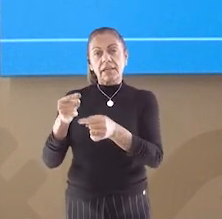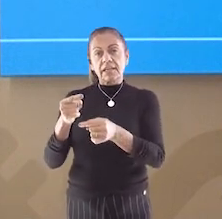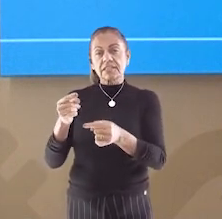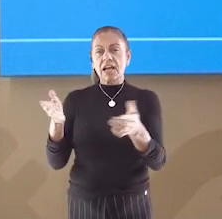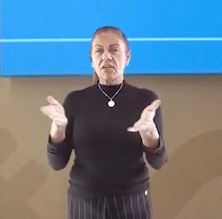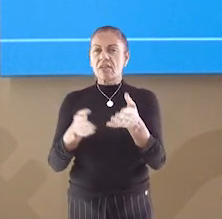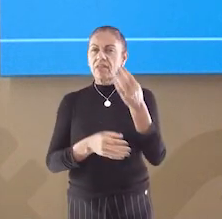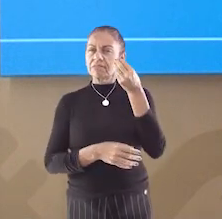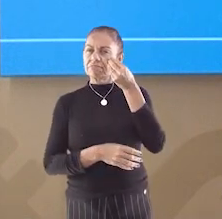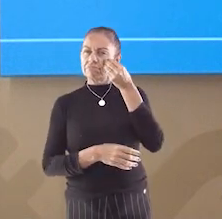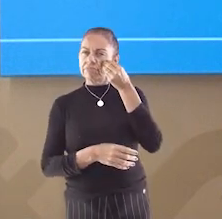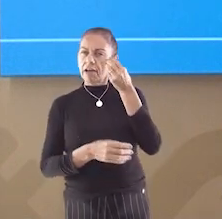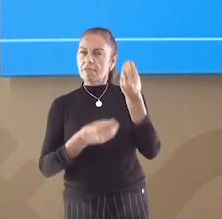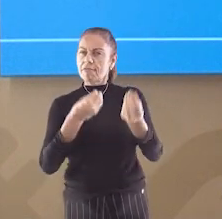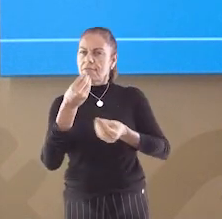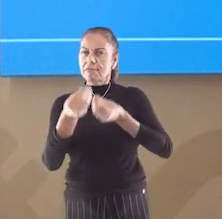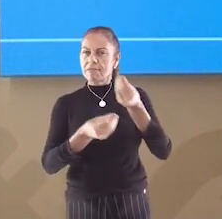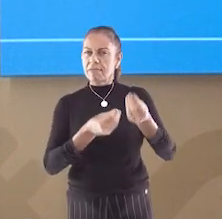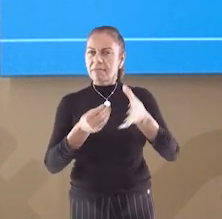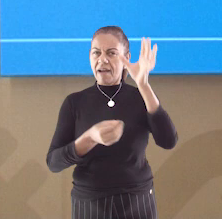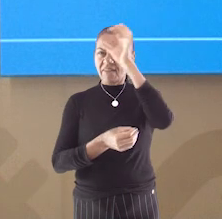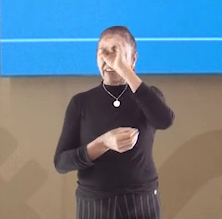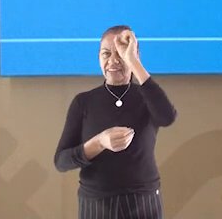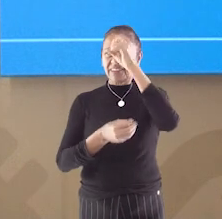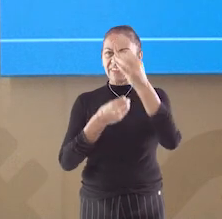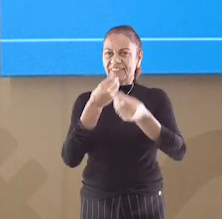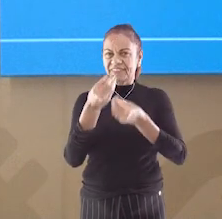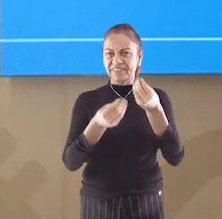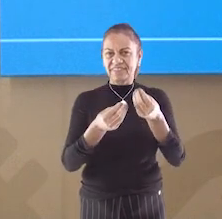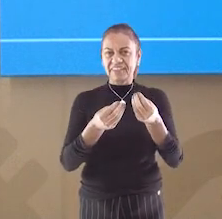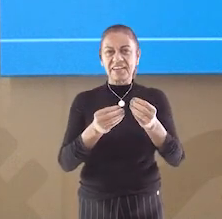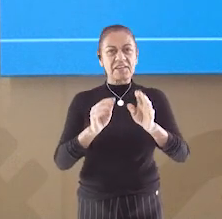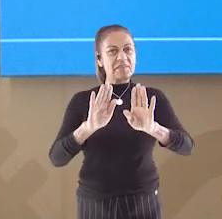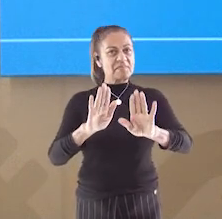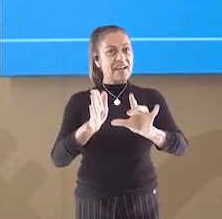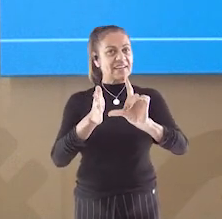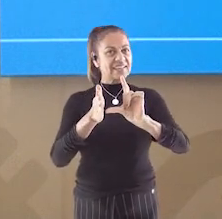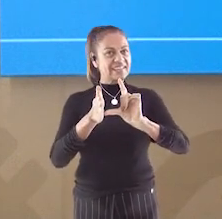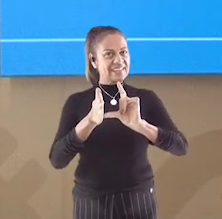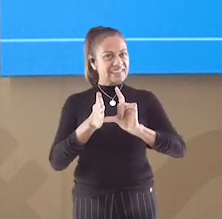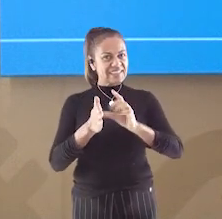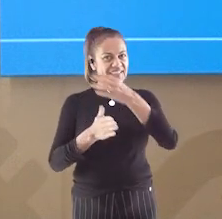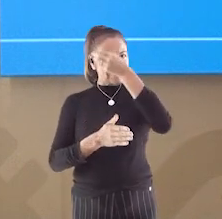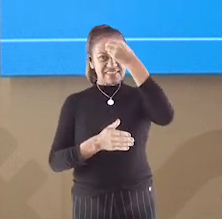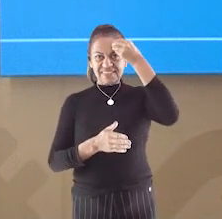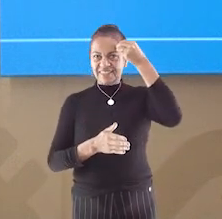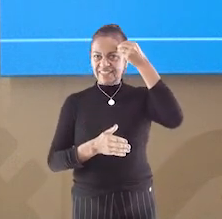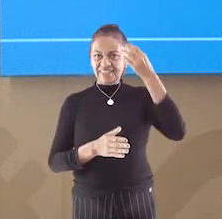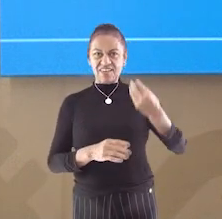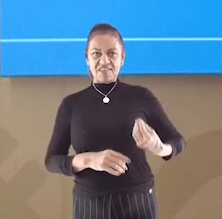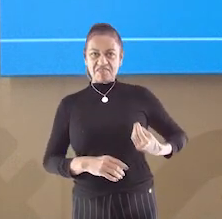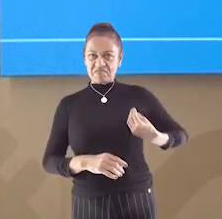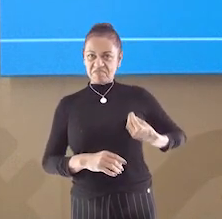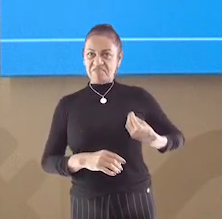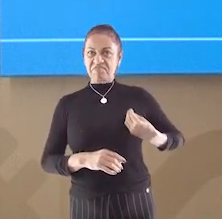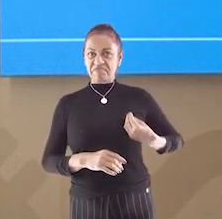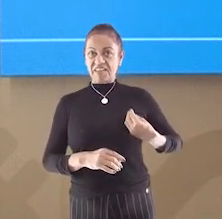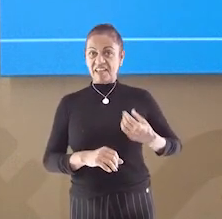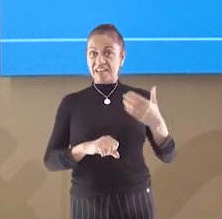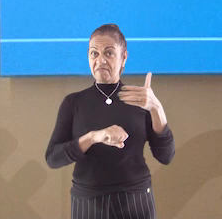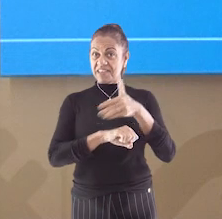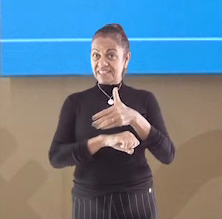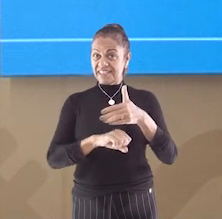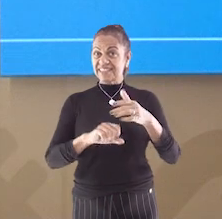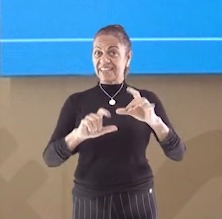os substantivos próprios e comuns, vamos testar nossos conhecimentos? Mas, antes, não se esqueçam